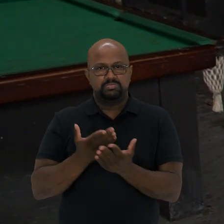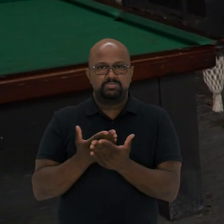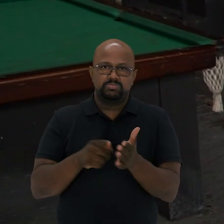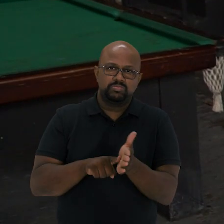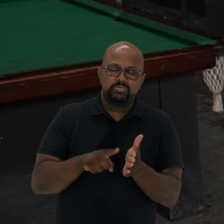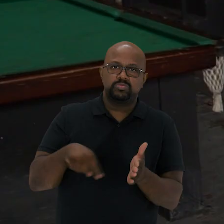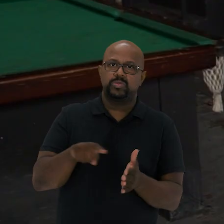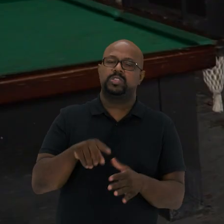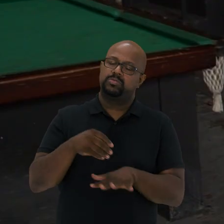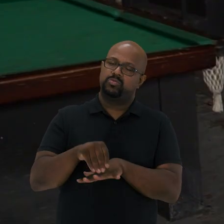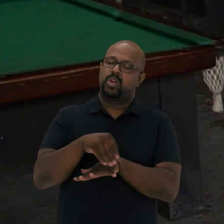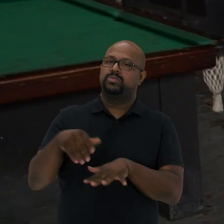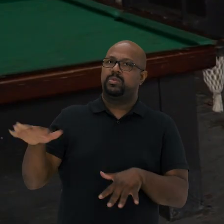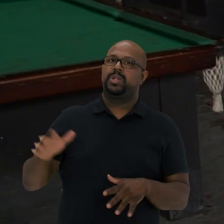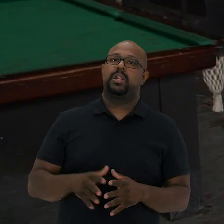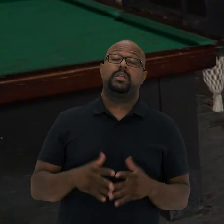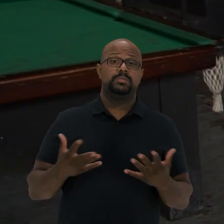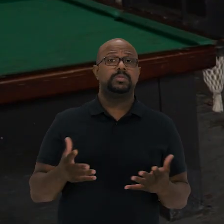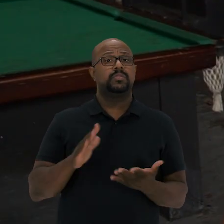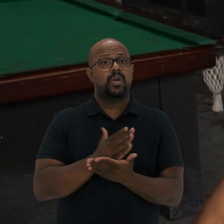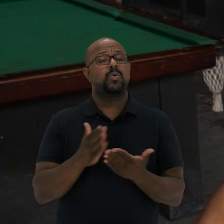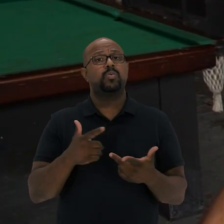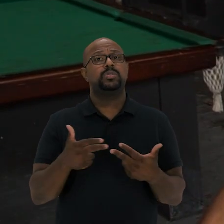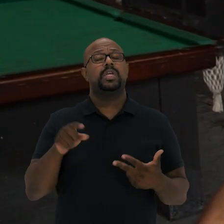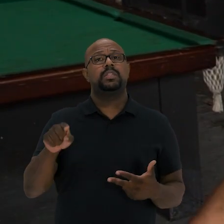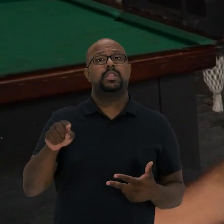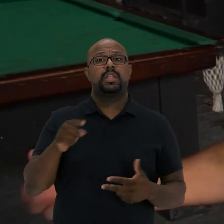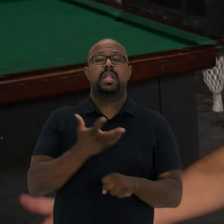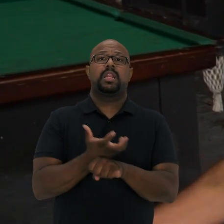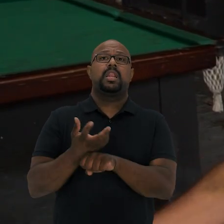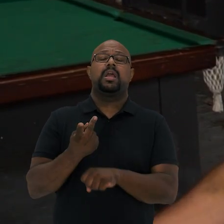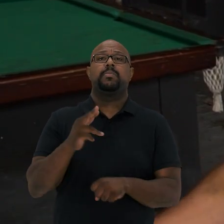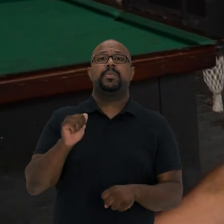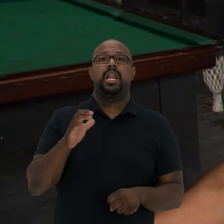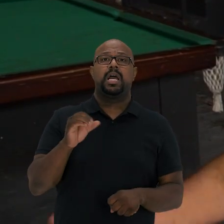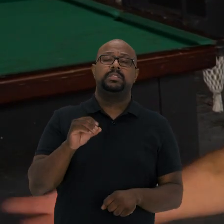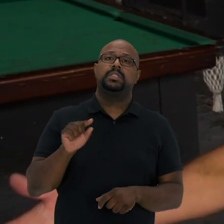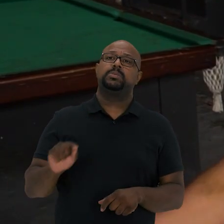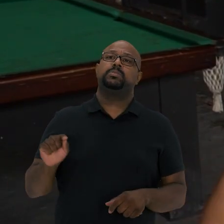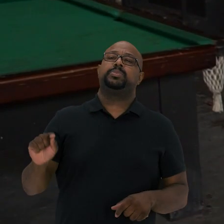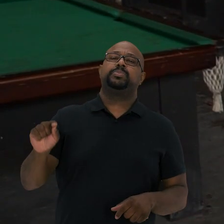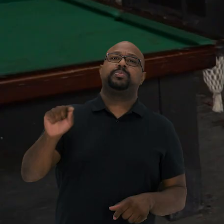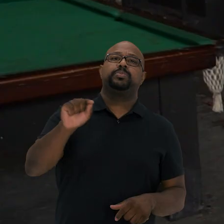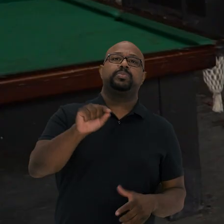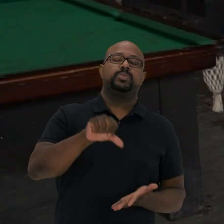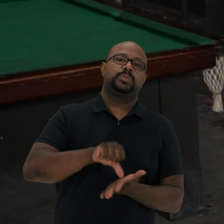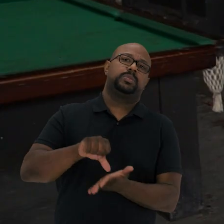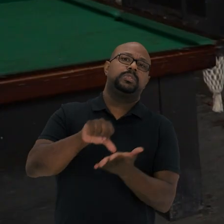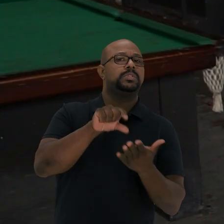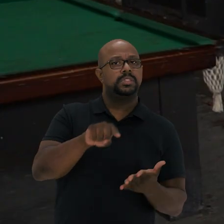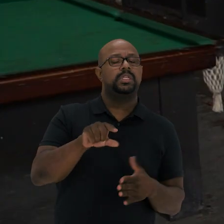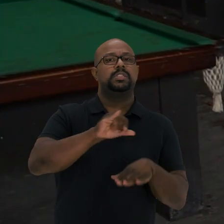os estudos, esses fósseis foram para lá. Inclusive alguns até na praça, né? Em alguns pontos que tem na cidade